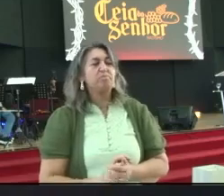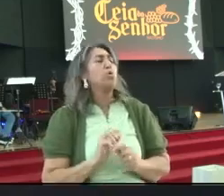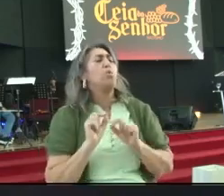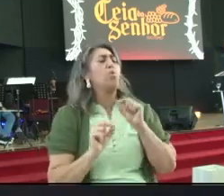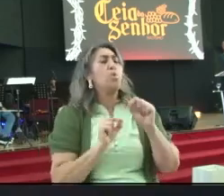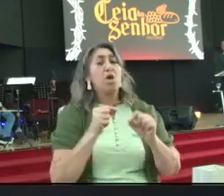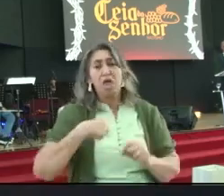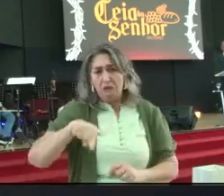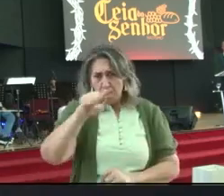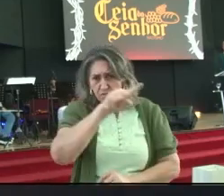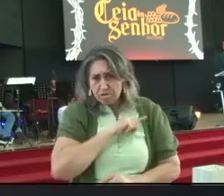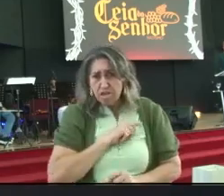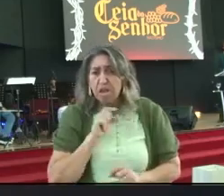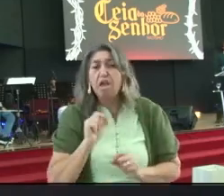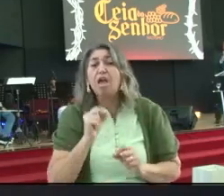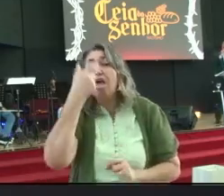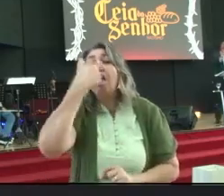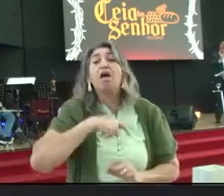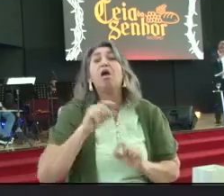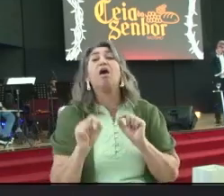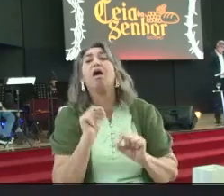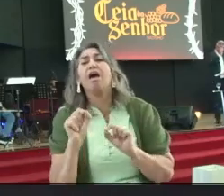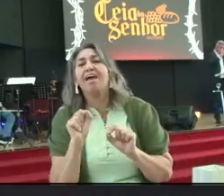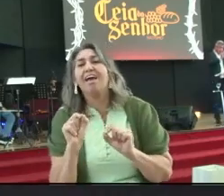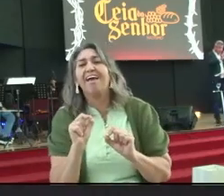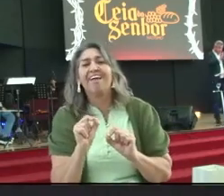O que eu e você somos?